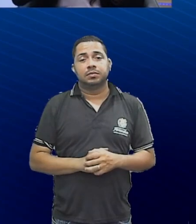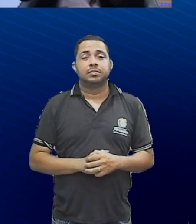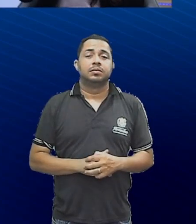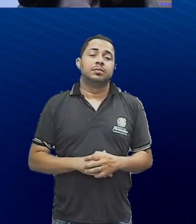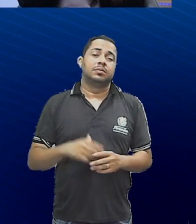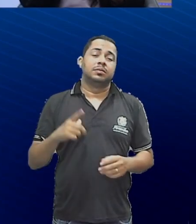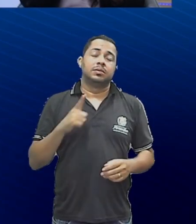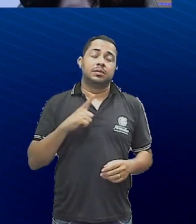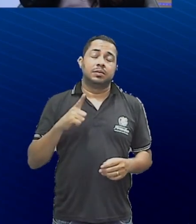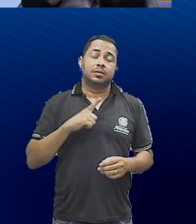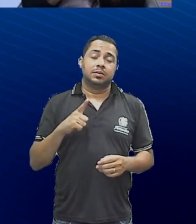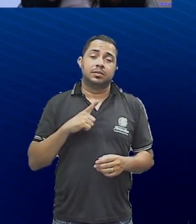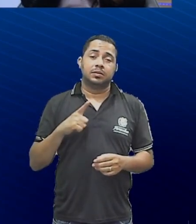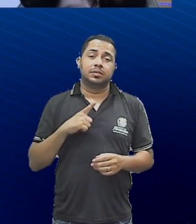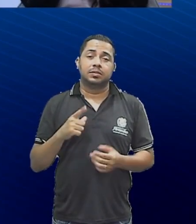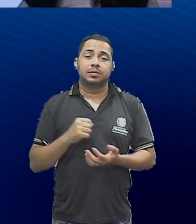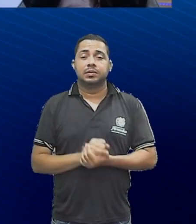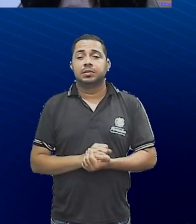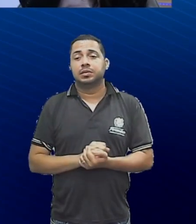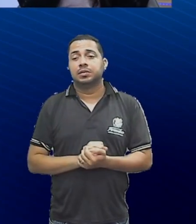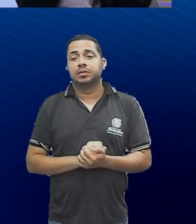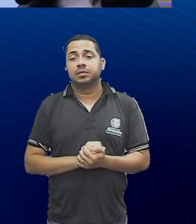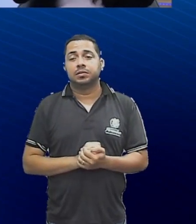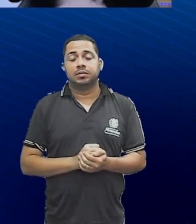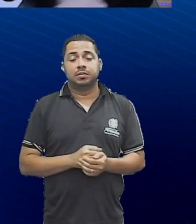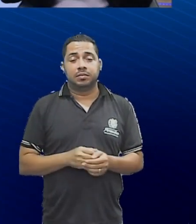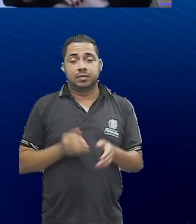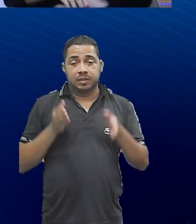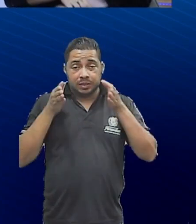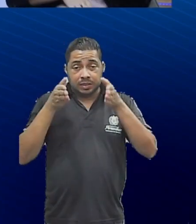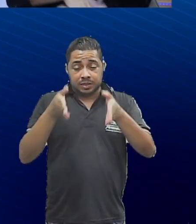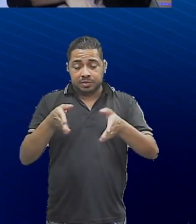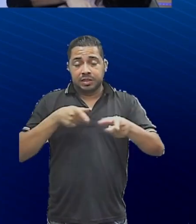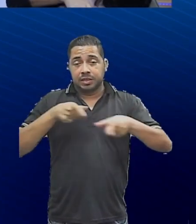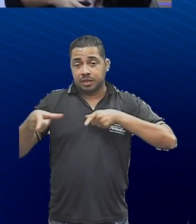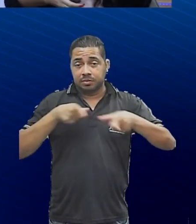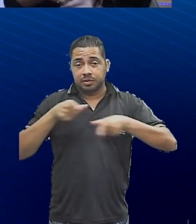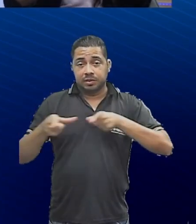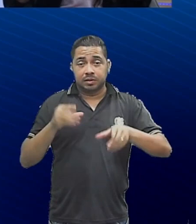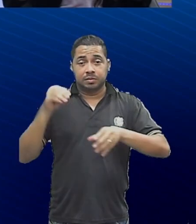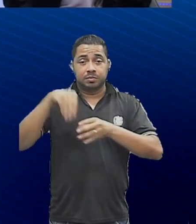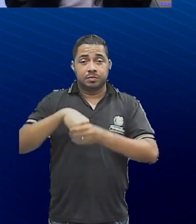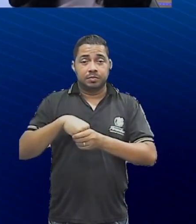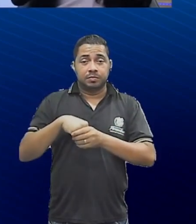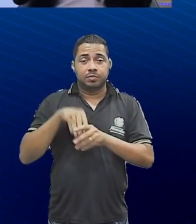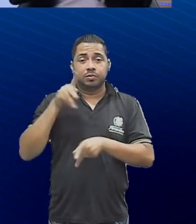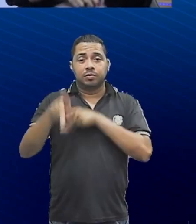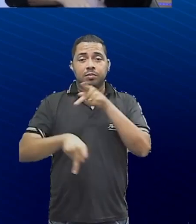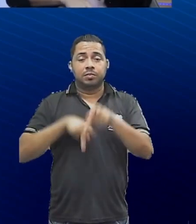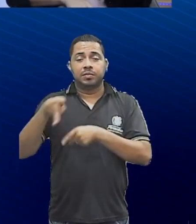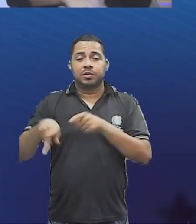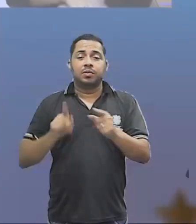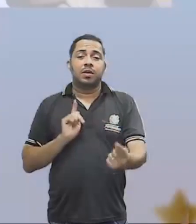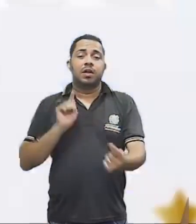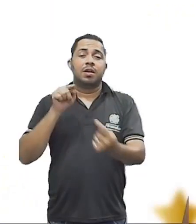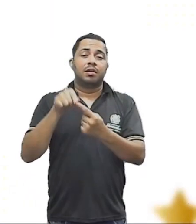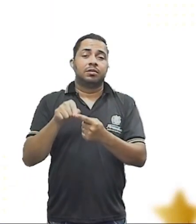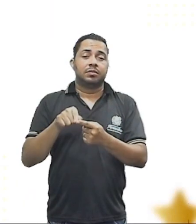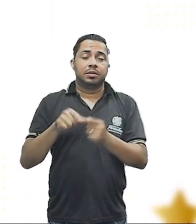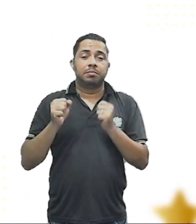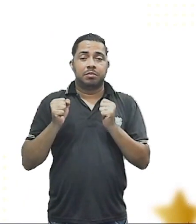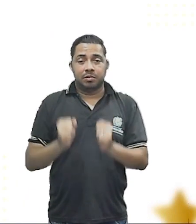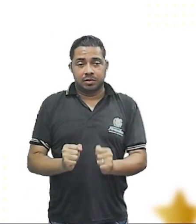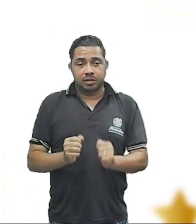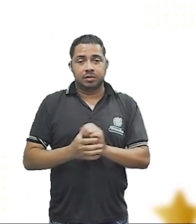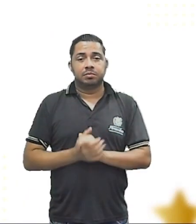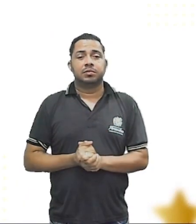temos um segmento a ser trabalhado. Dentro deste público-alvo, nós podemos